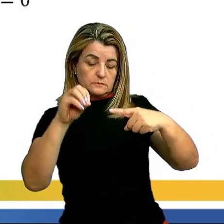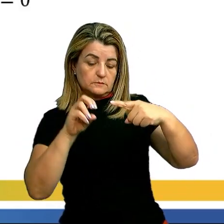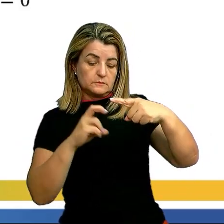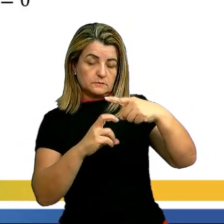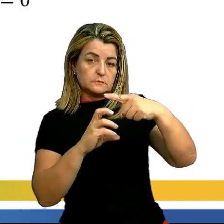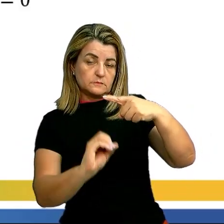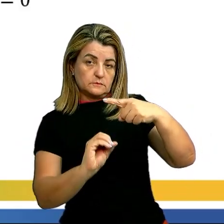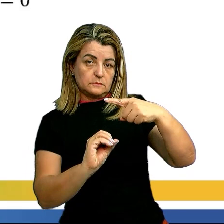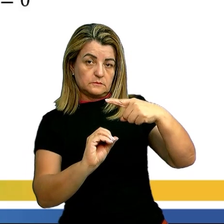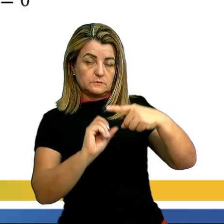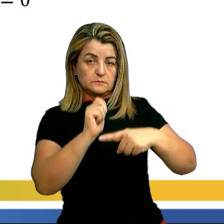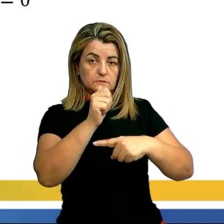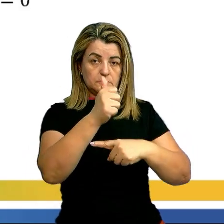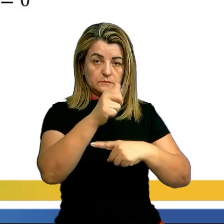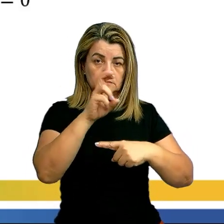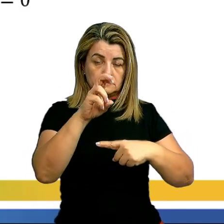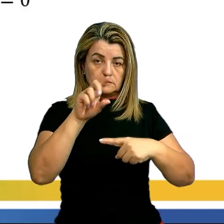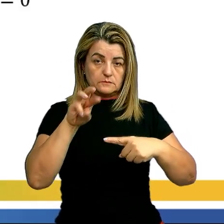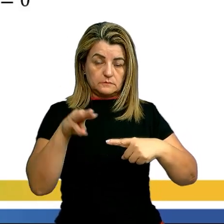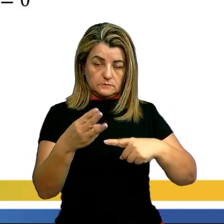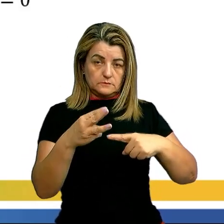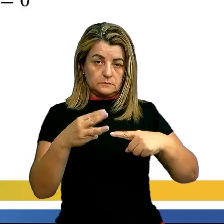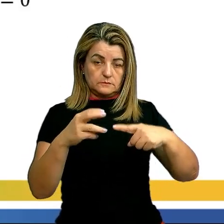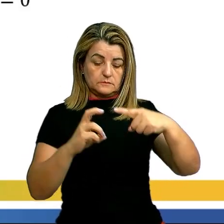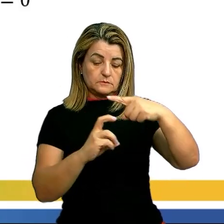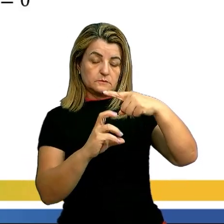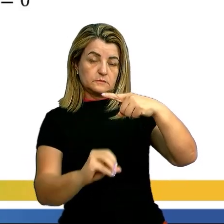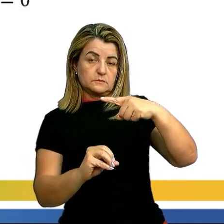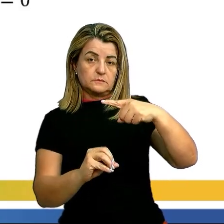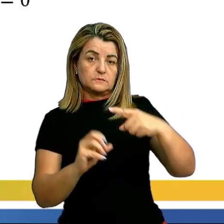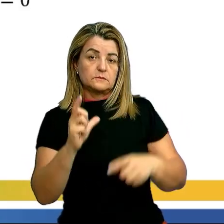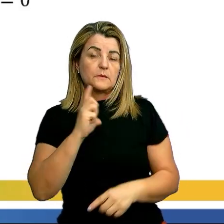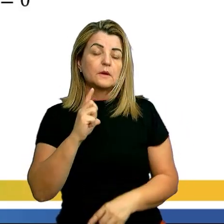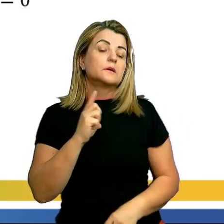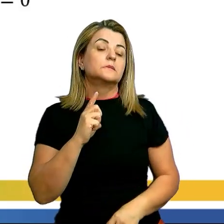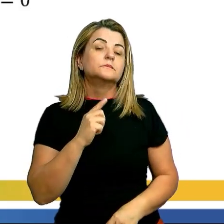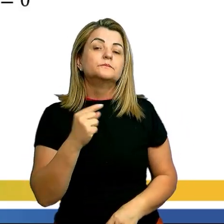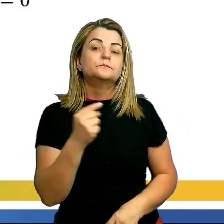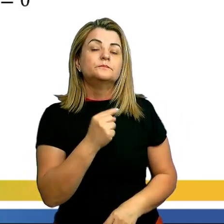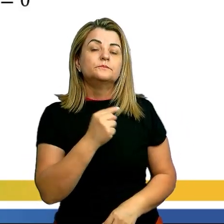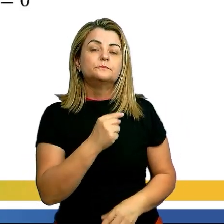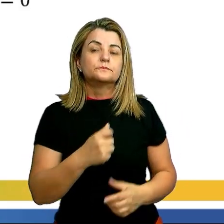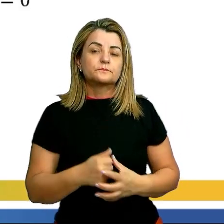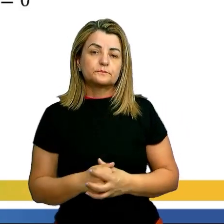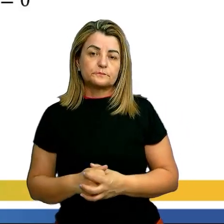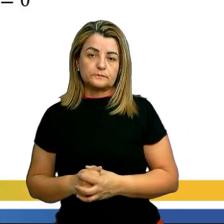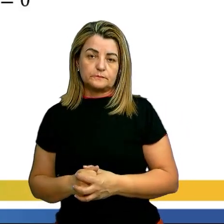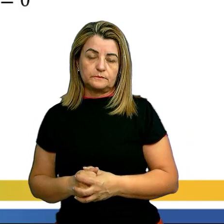e 15.000 dividido para 50. Então, nós temos a seguinte relação.